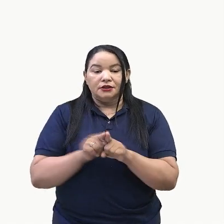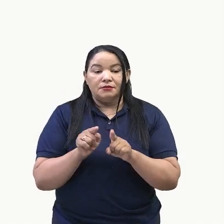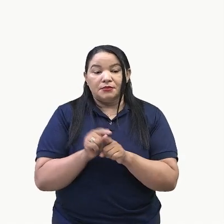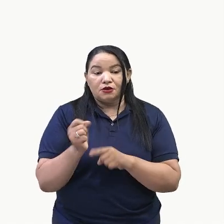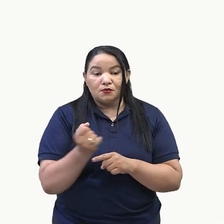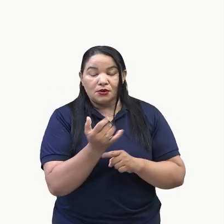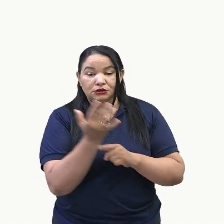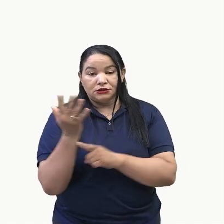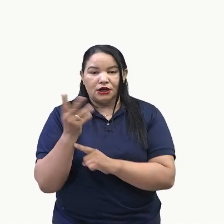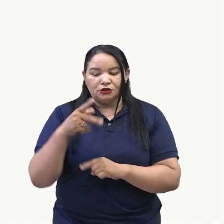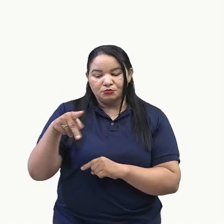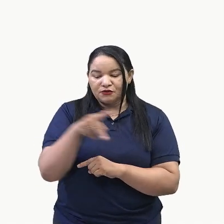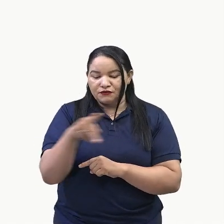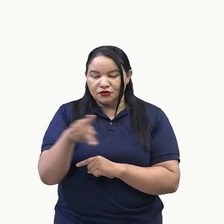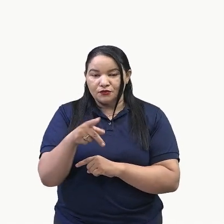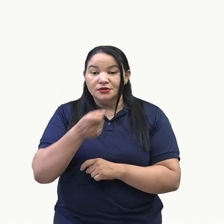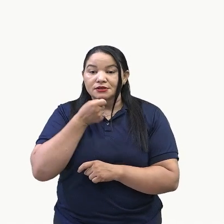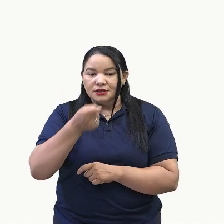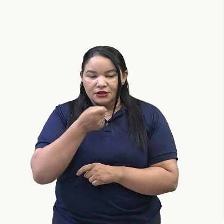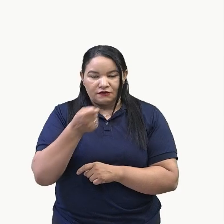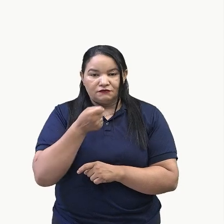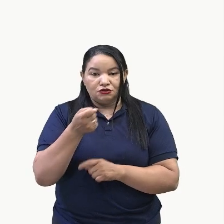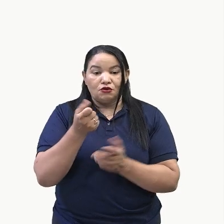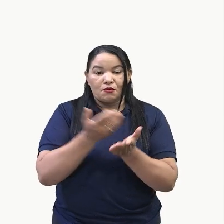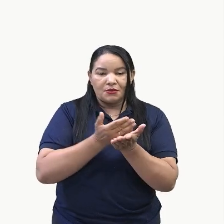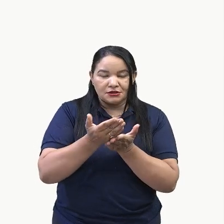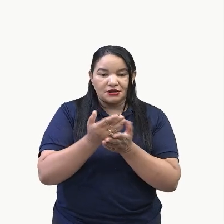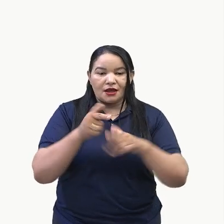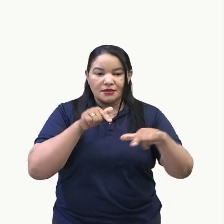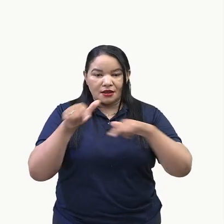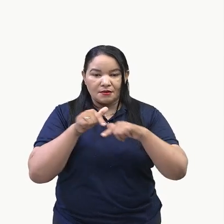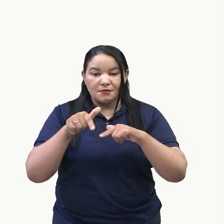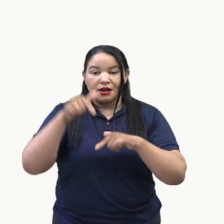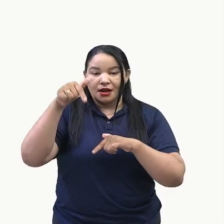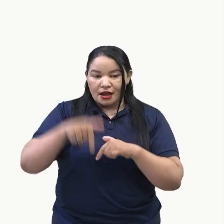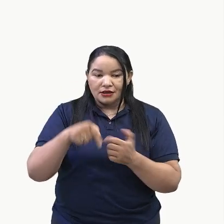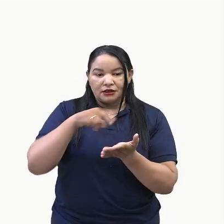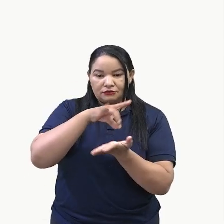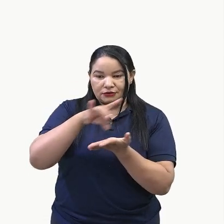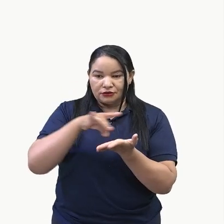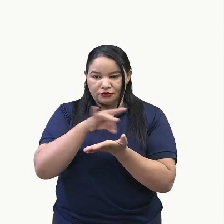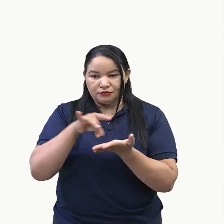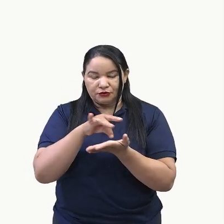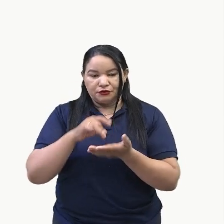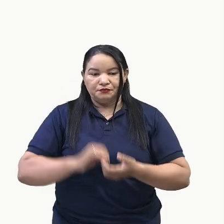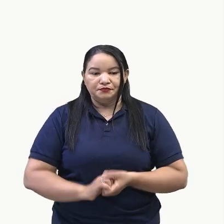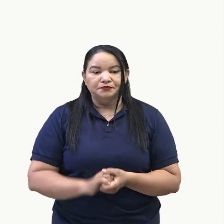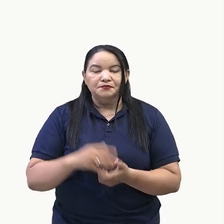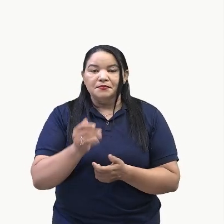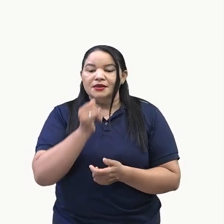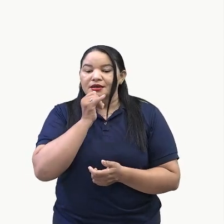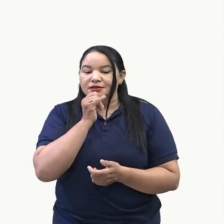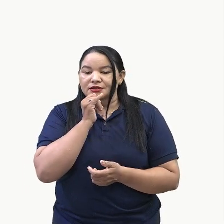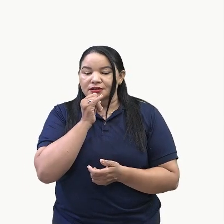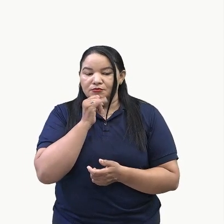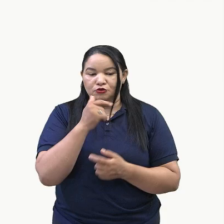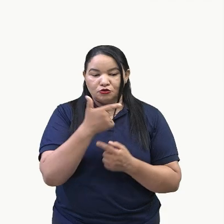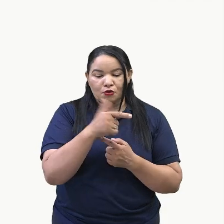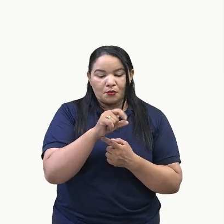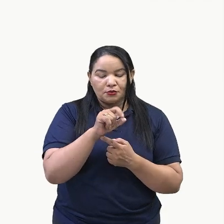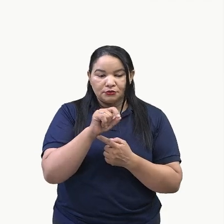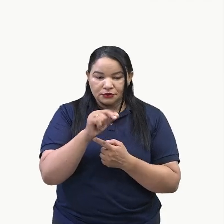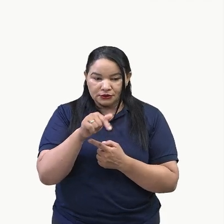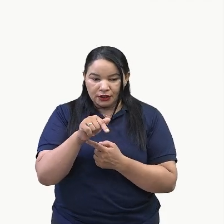que iniciaram, né? Que começaram em determinado ano aqui no Centro de Mídias. Olha, vou dar o exemplo de 2007, que entraram